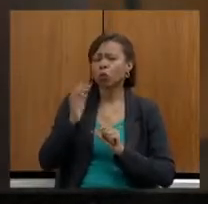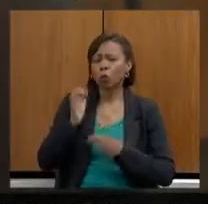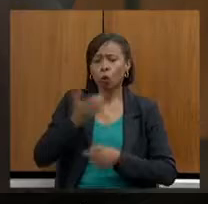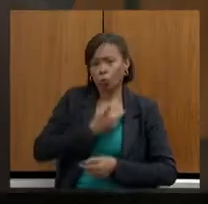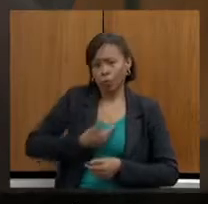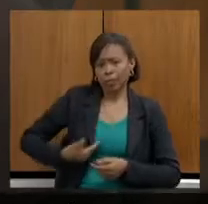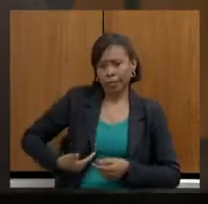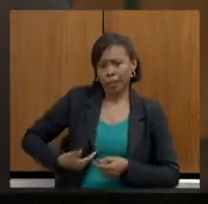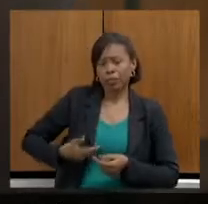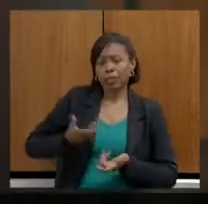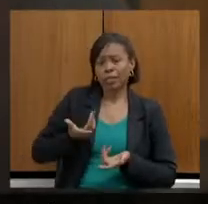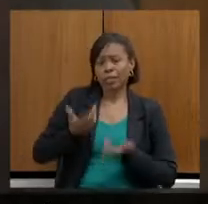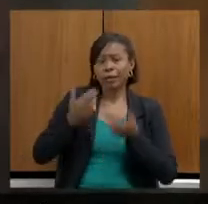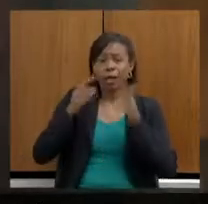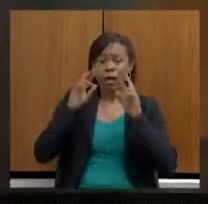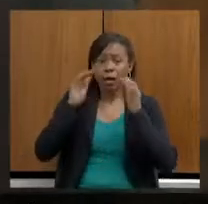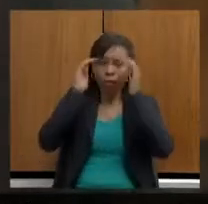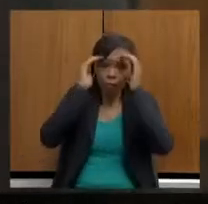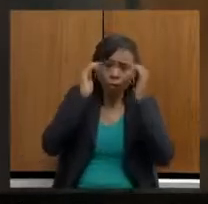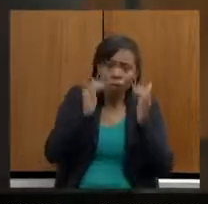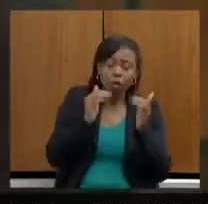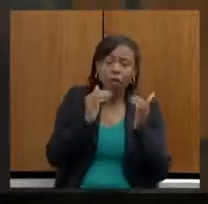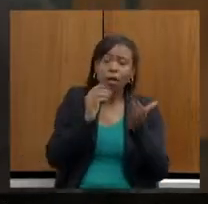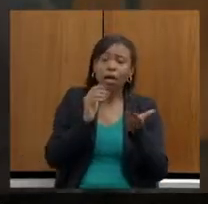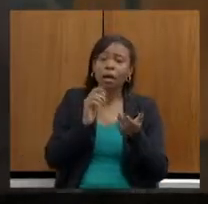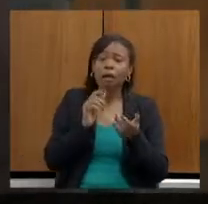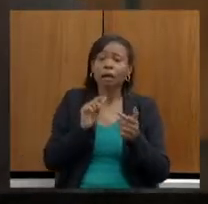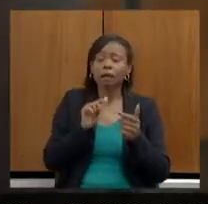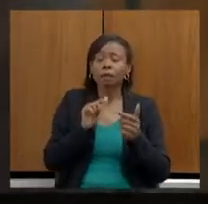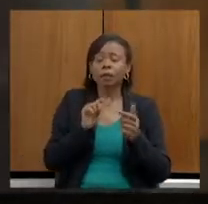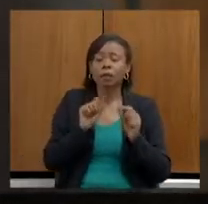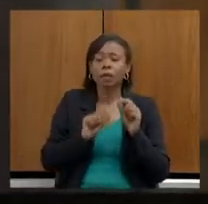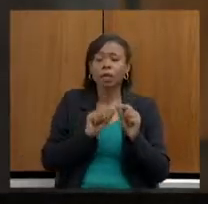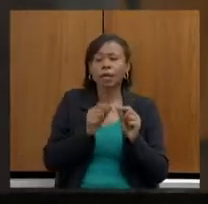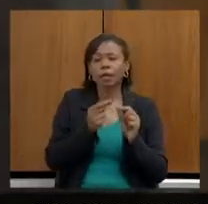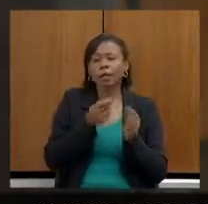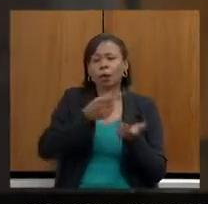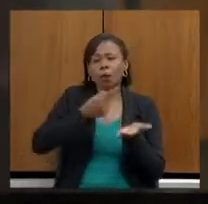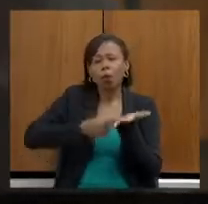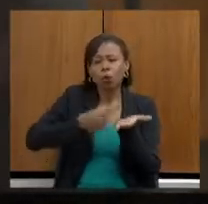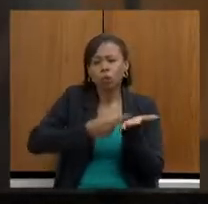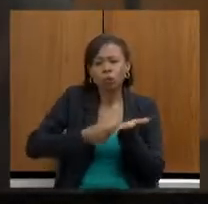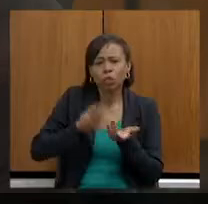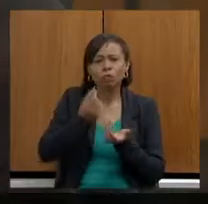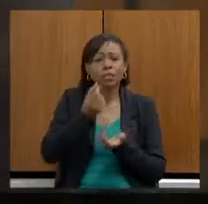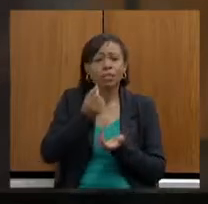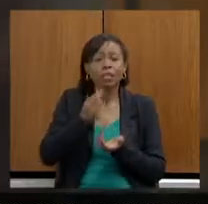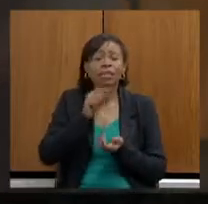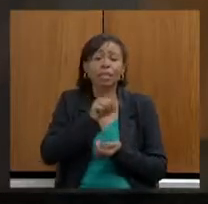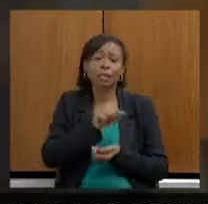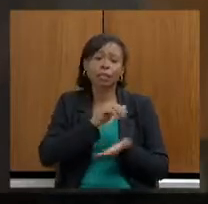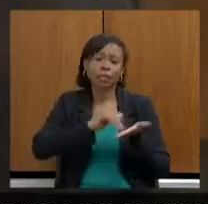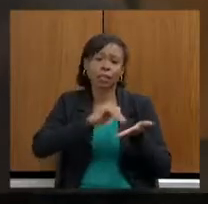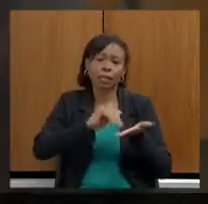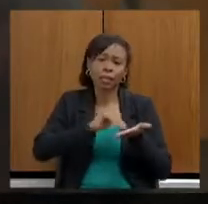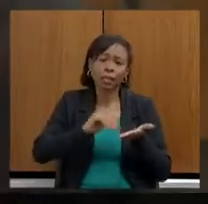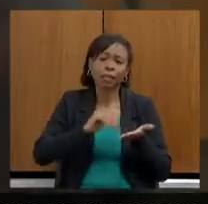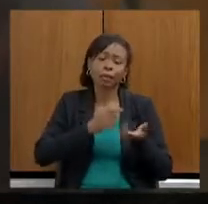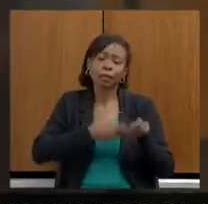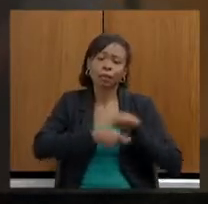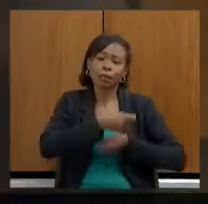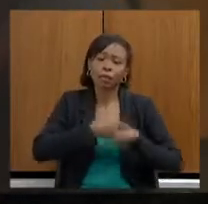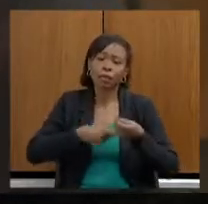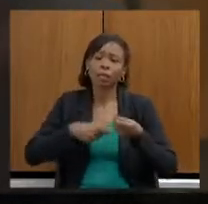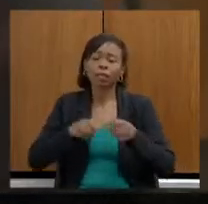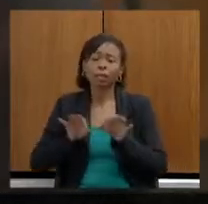e fiscais a ser honrados Oi e a secretaria de fazenda EA Secretaria de planejamento possam né com muita